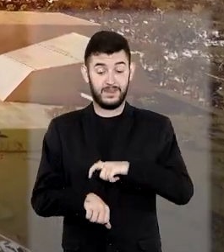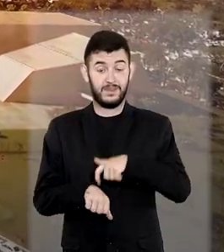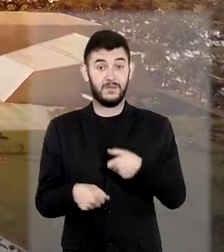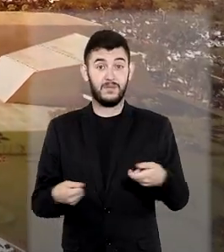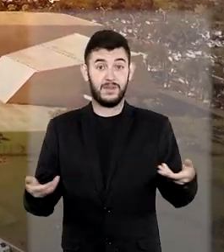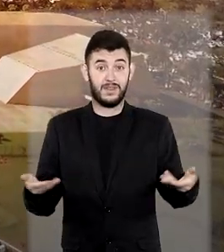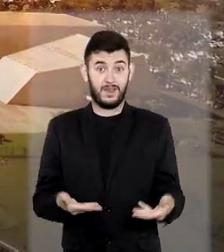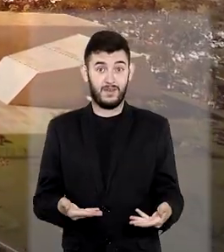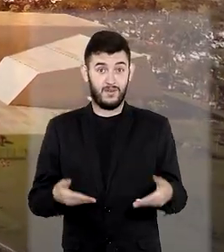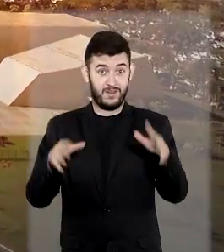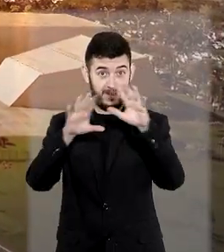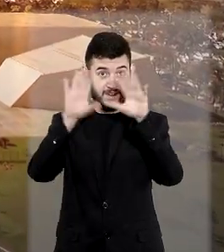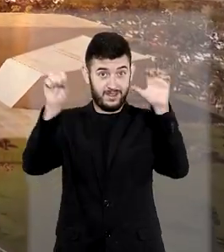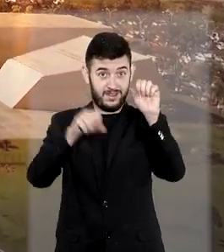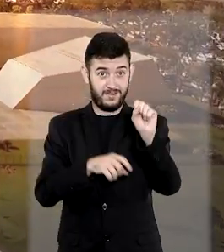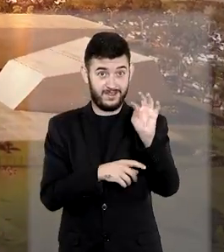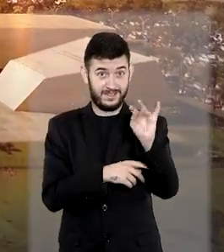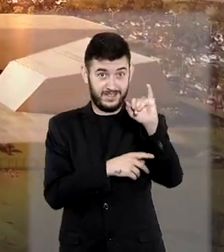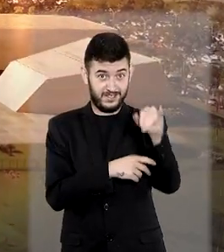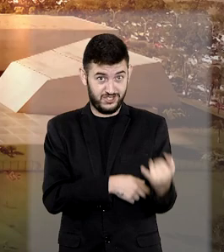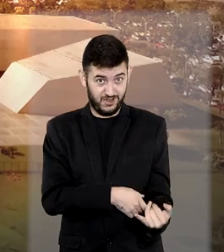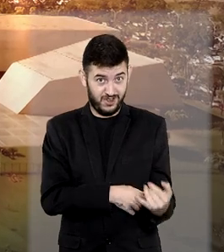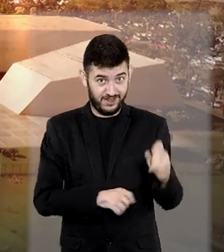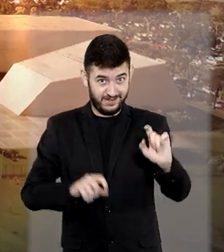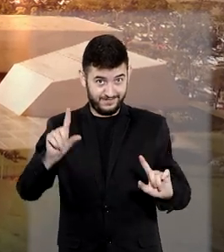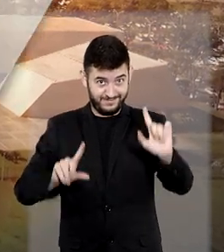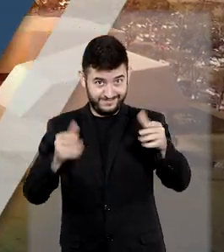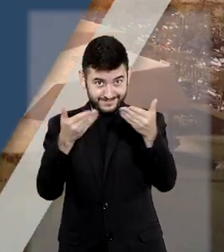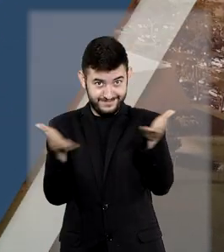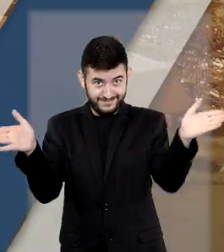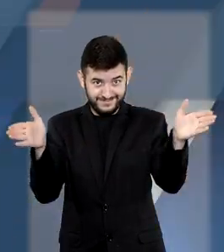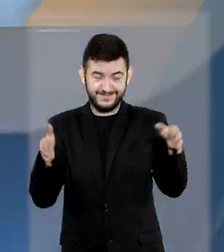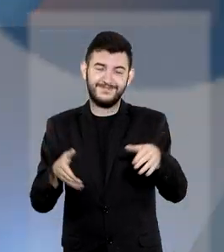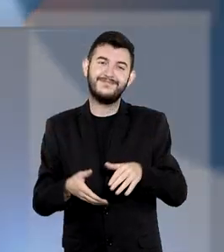Começa agora o programa do Superior Tribunal de Justiça.